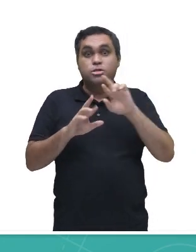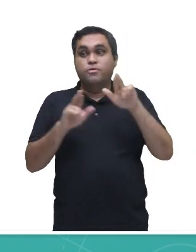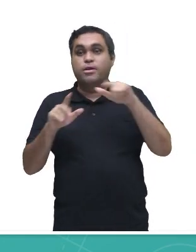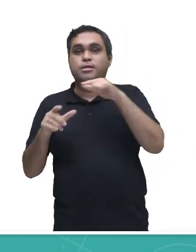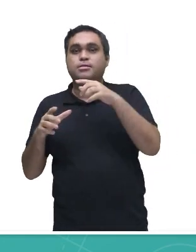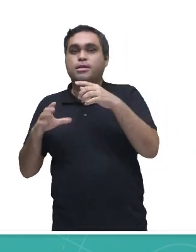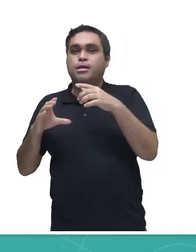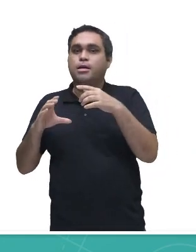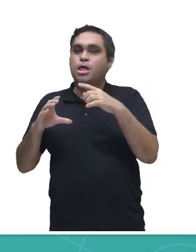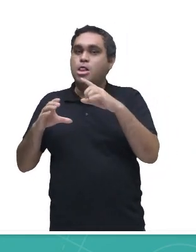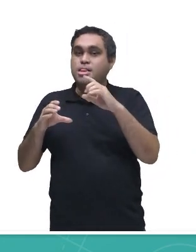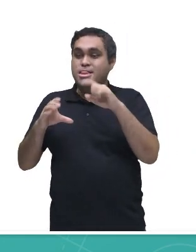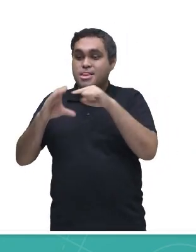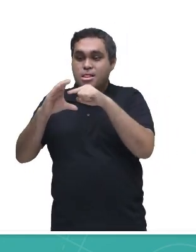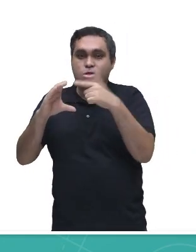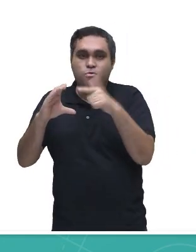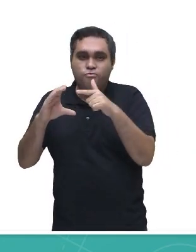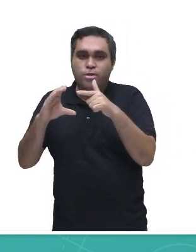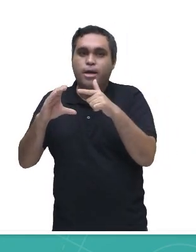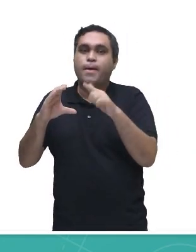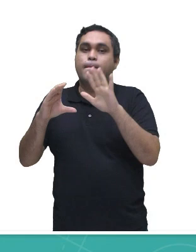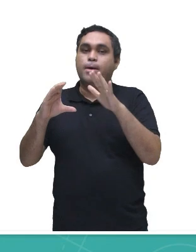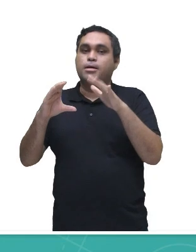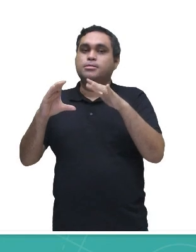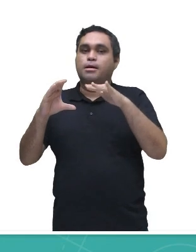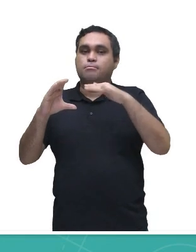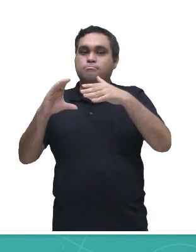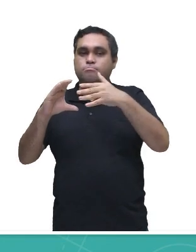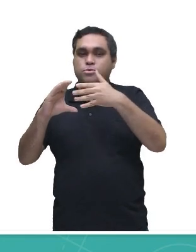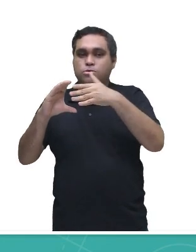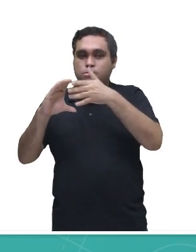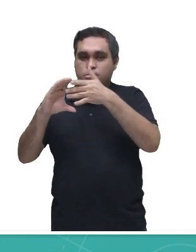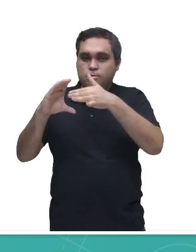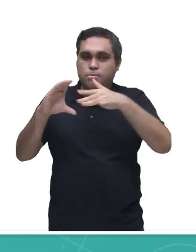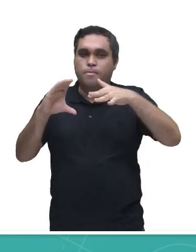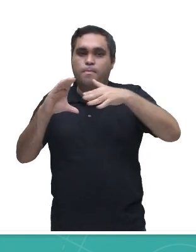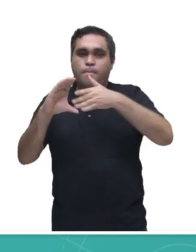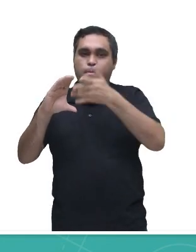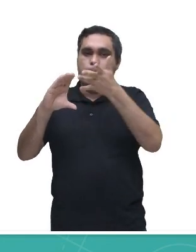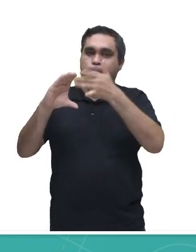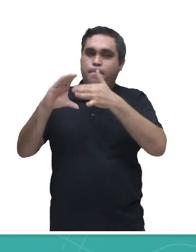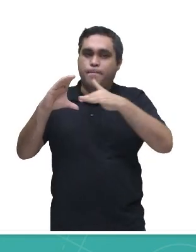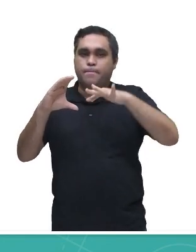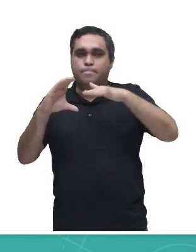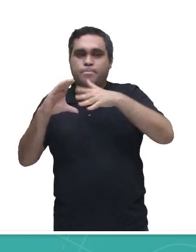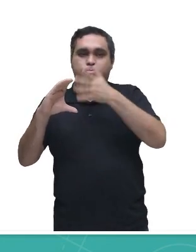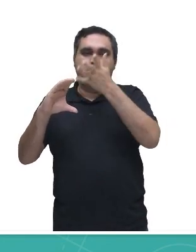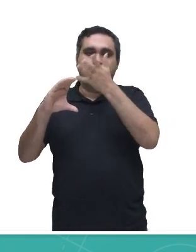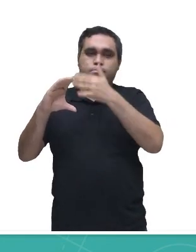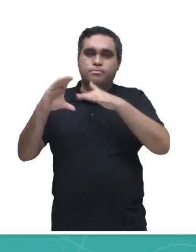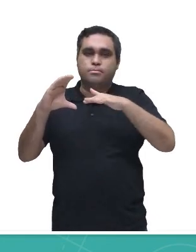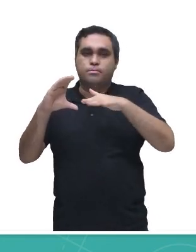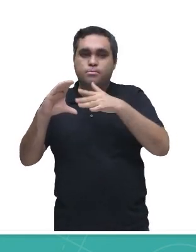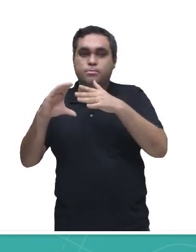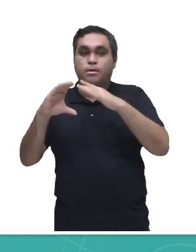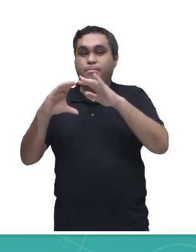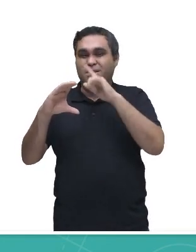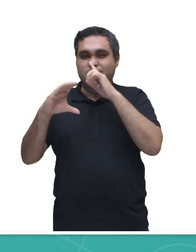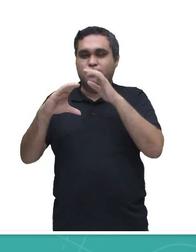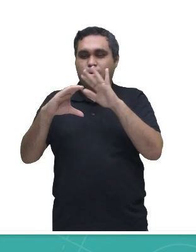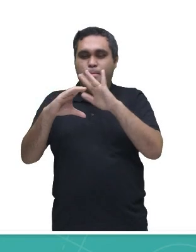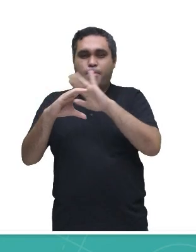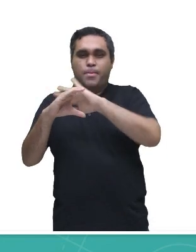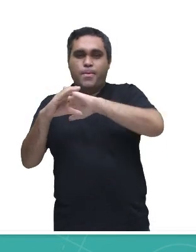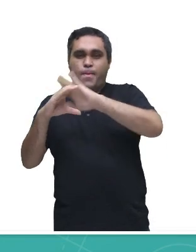está aqui, ó, espalhado aí, né, disposto por cima, em cima do citoplasma. Então, quando uma célula